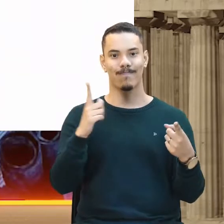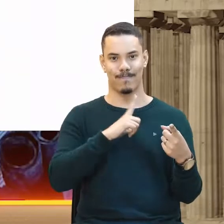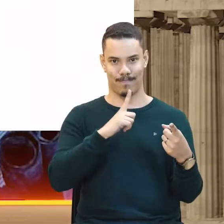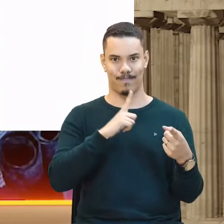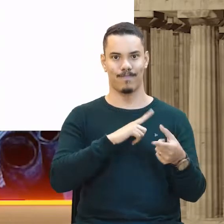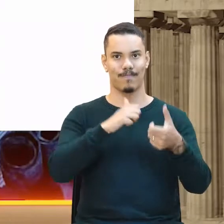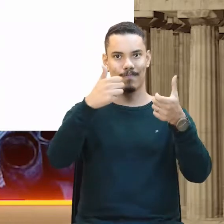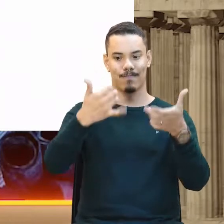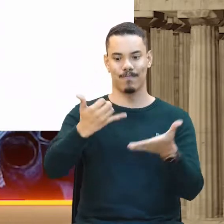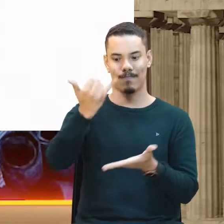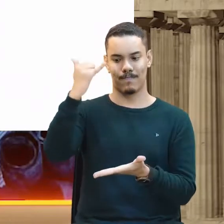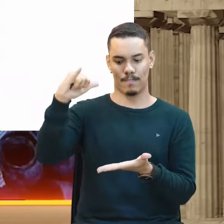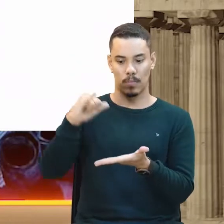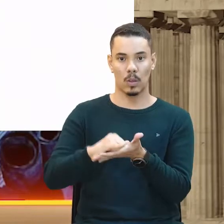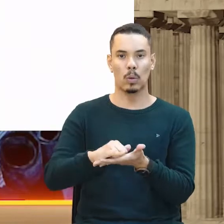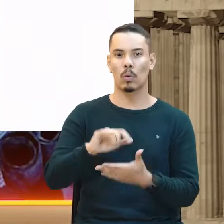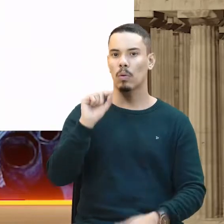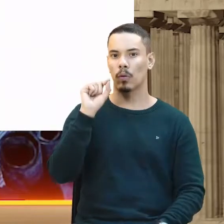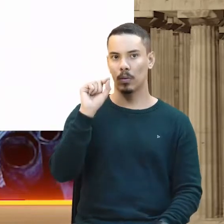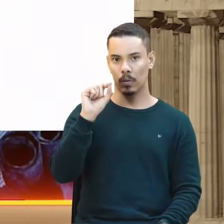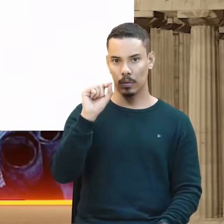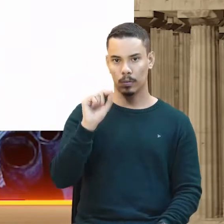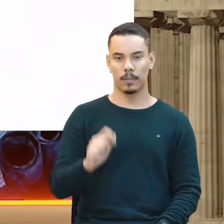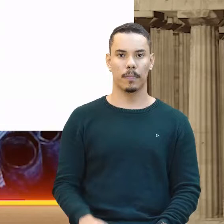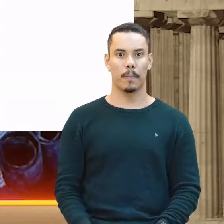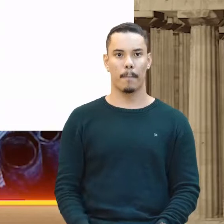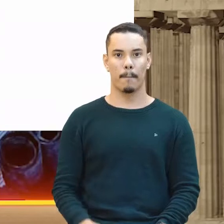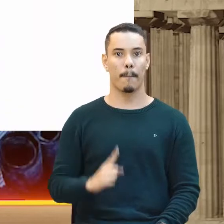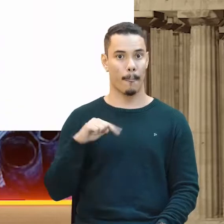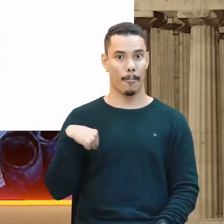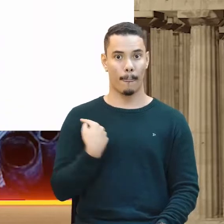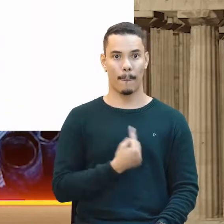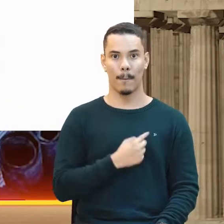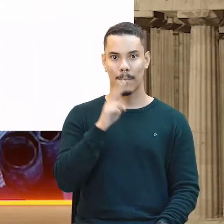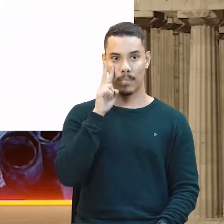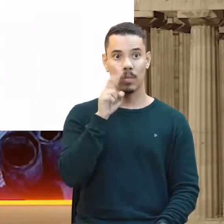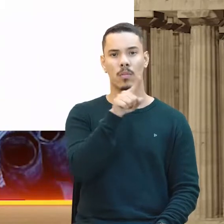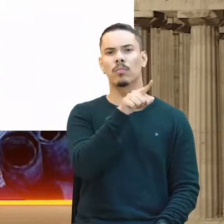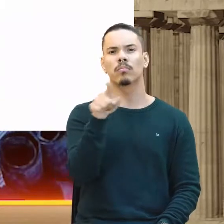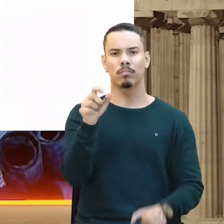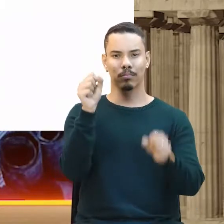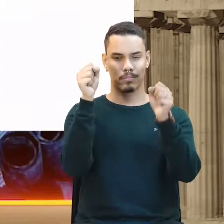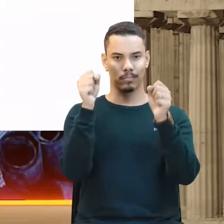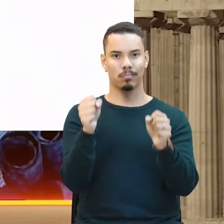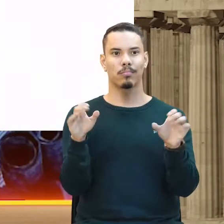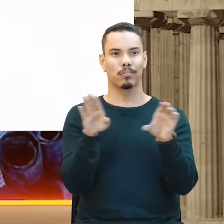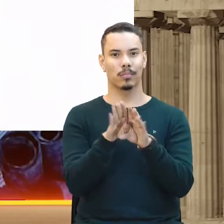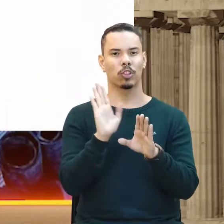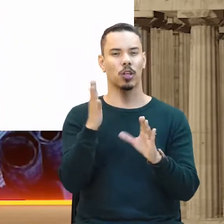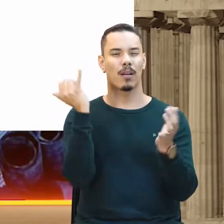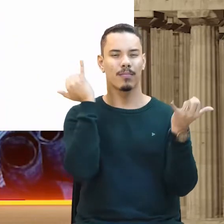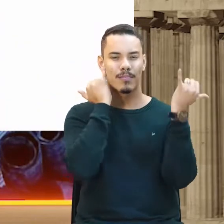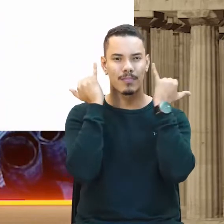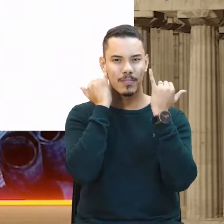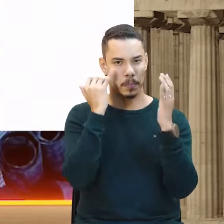A gente vai ver, vocês podem até já ter terem ouvido falar sobre